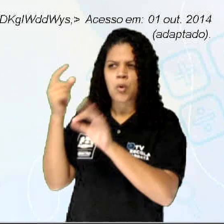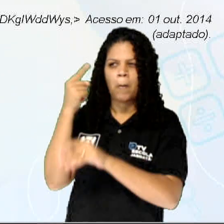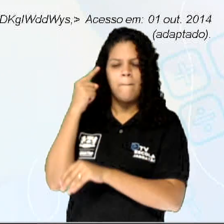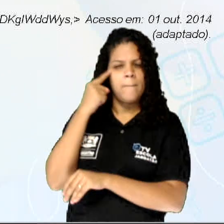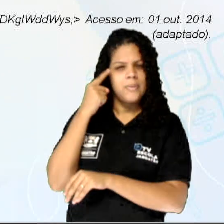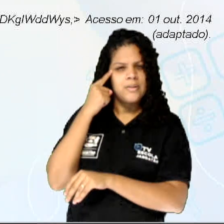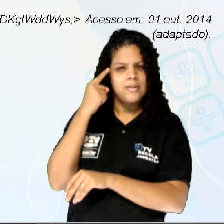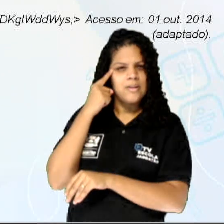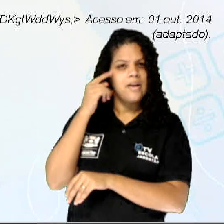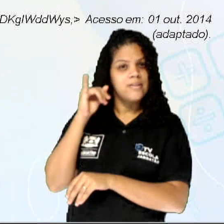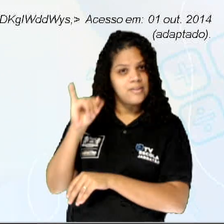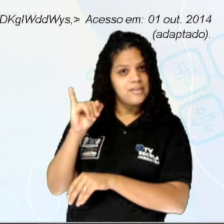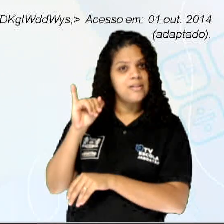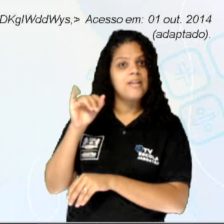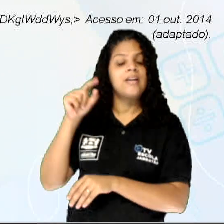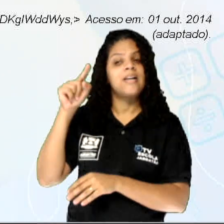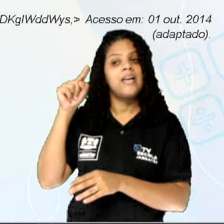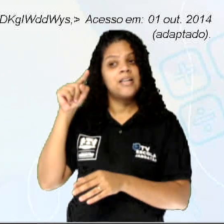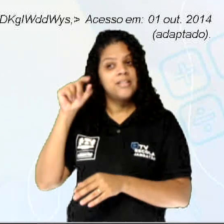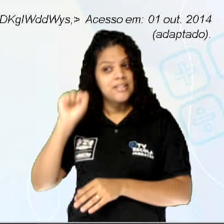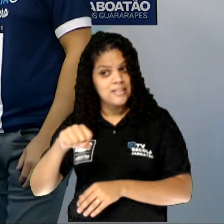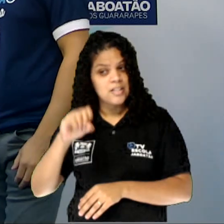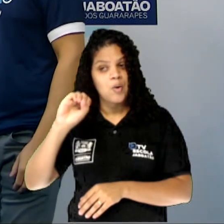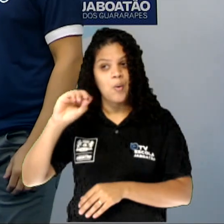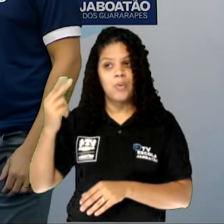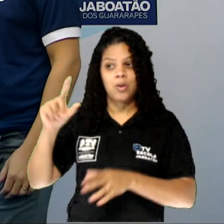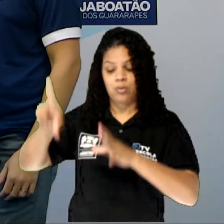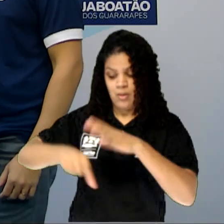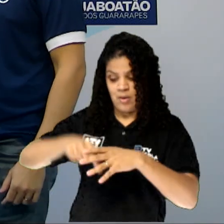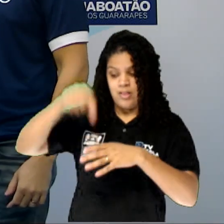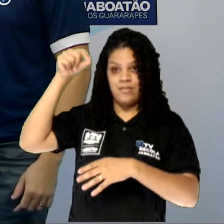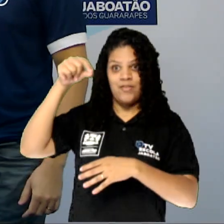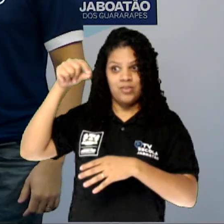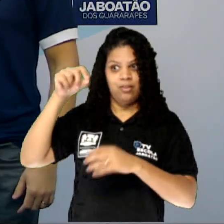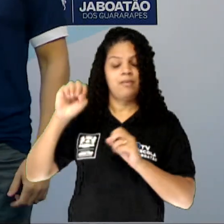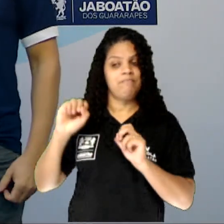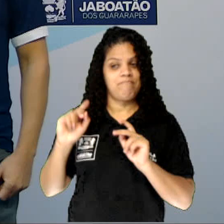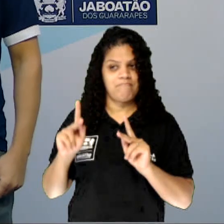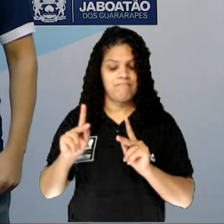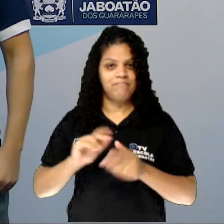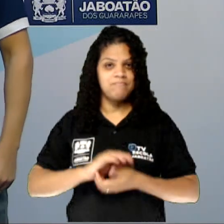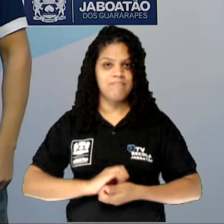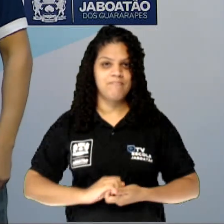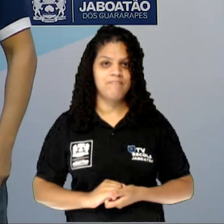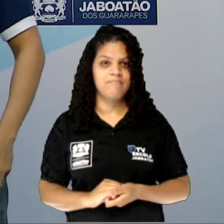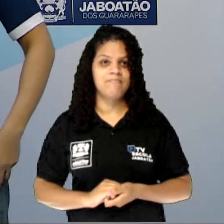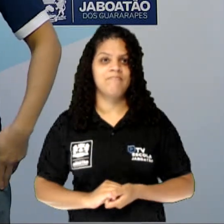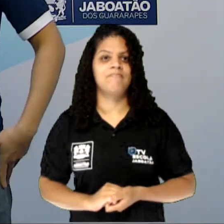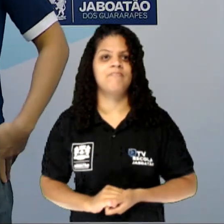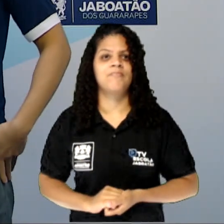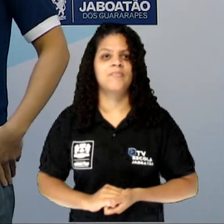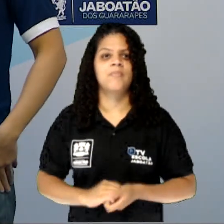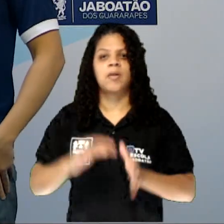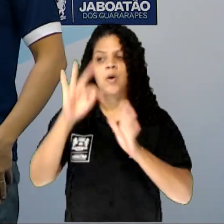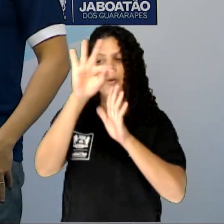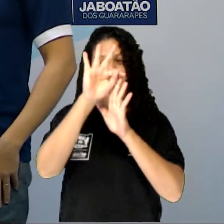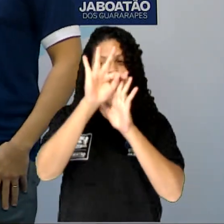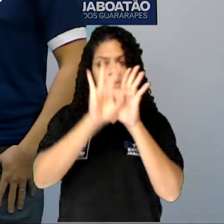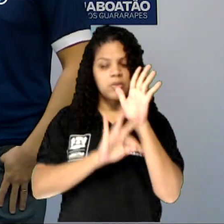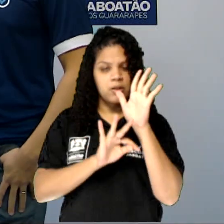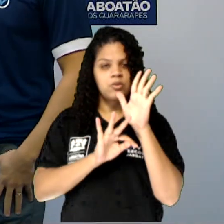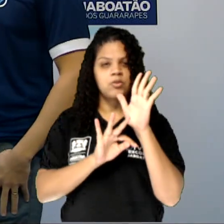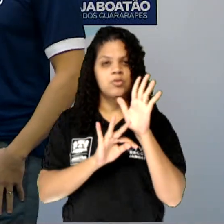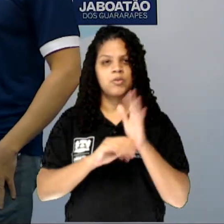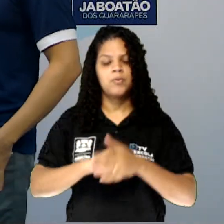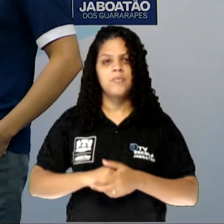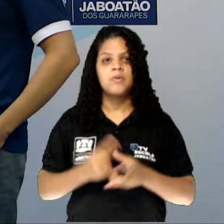botão confirmar na hora de votar. Bom, vamos seguindo aí agora para a questão. A gente vai